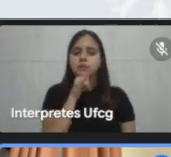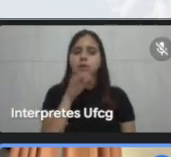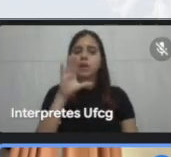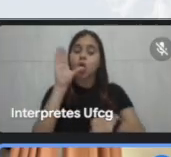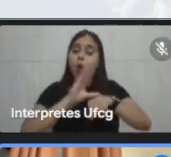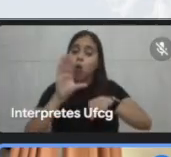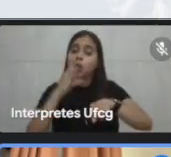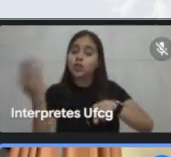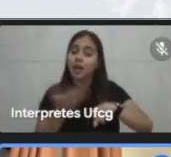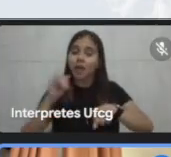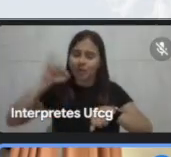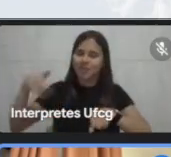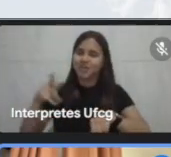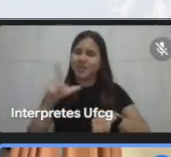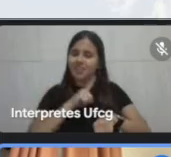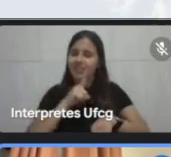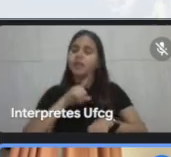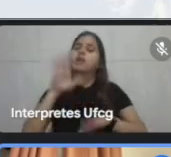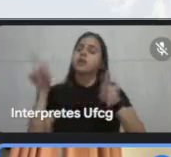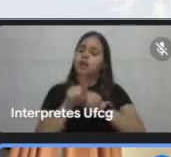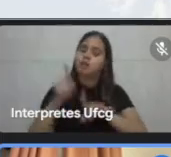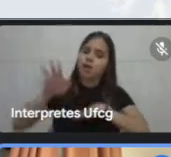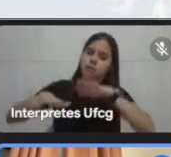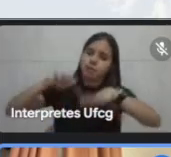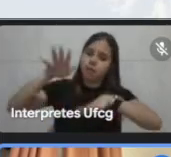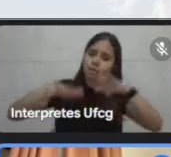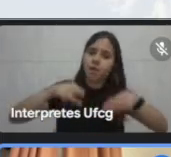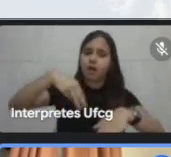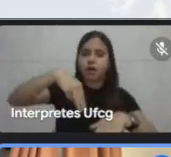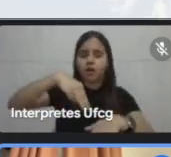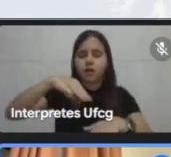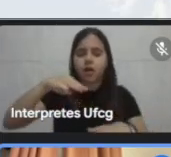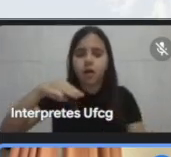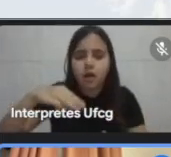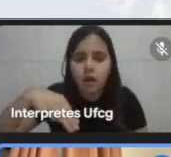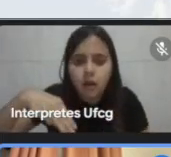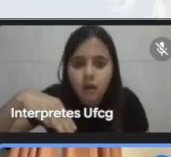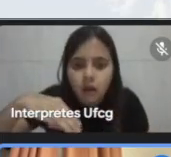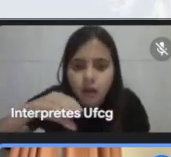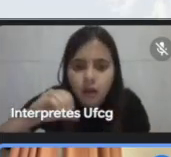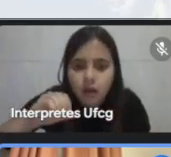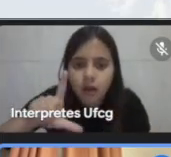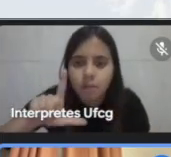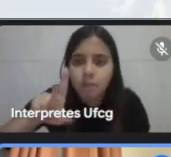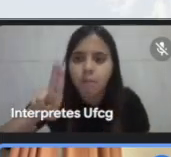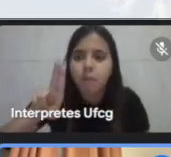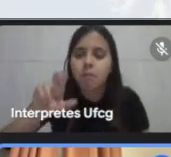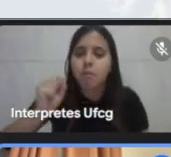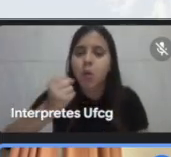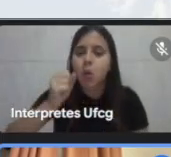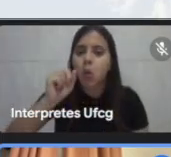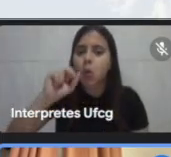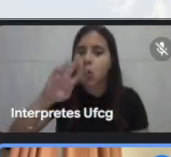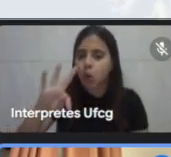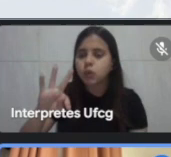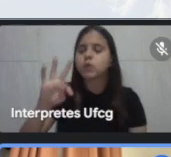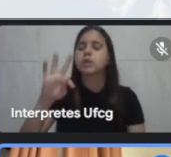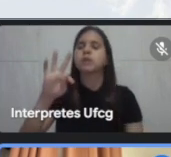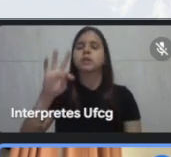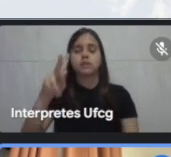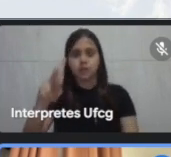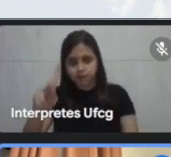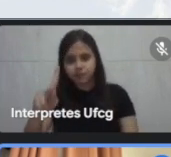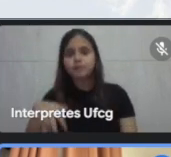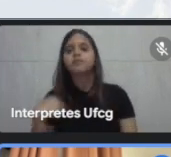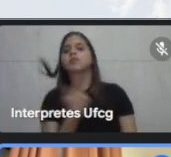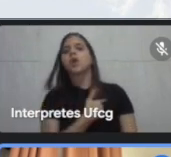em janeiro, ele também tem um passo amarrado, igual o Molusse, ele é bem semelhante nesse aspecto. Então, a gente consegue